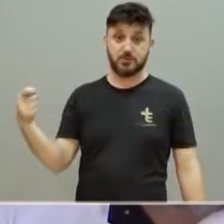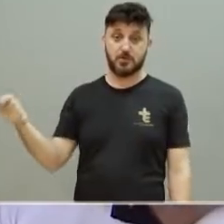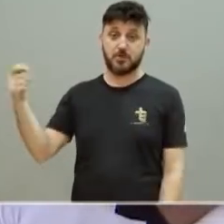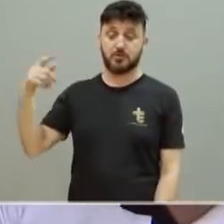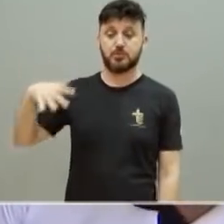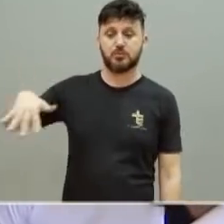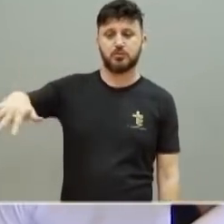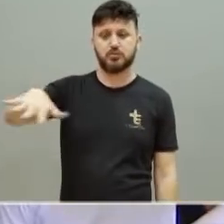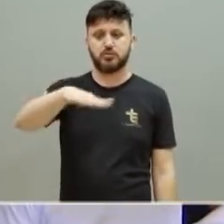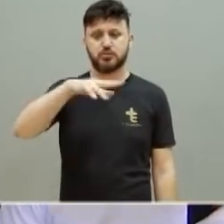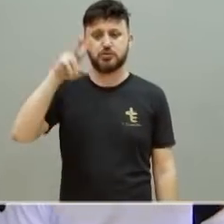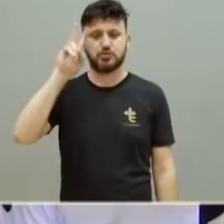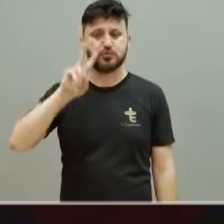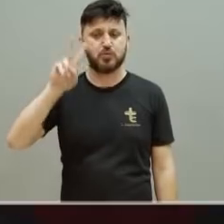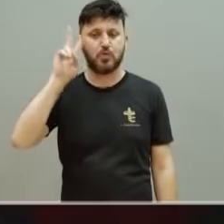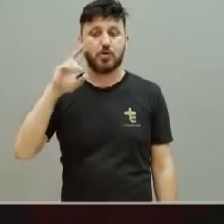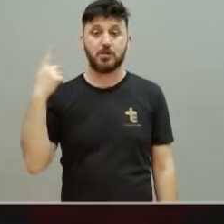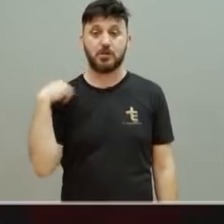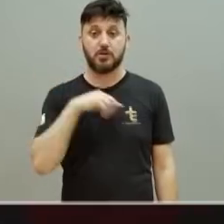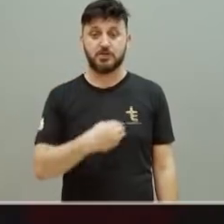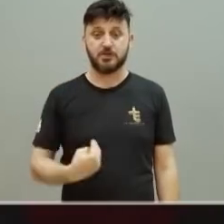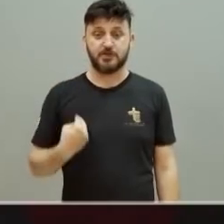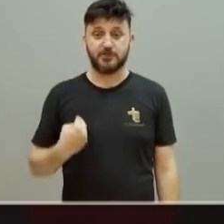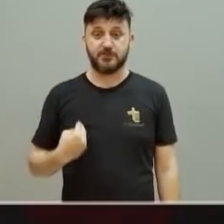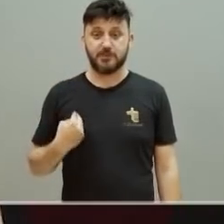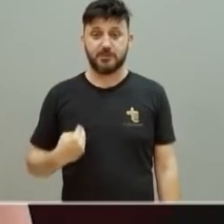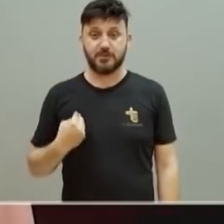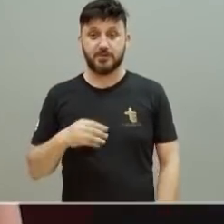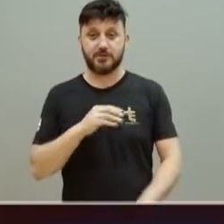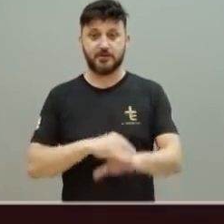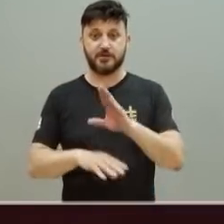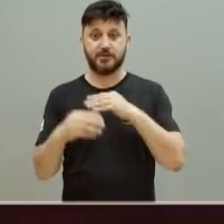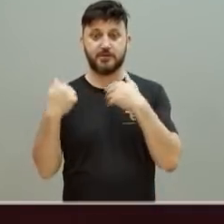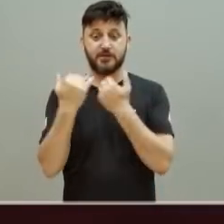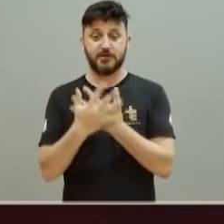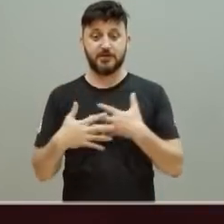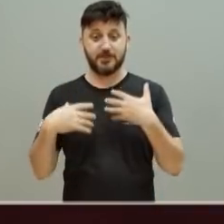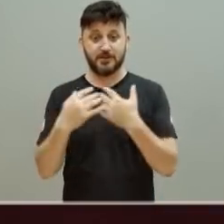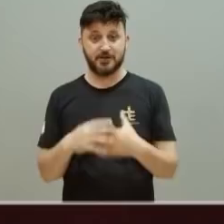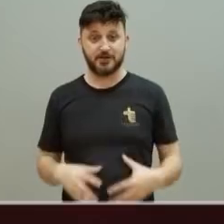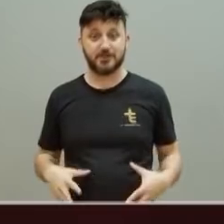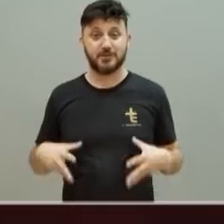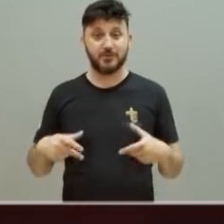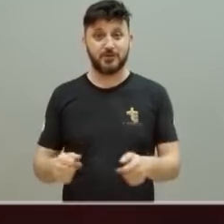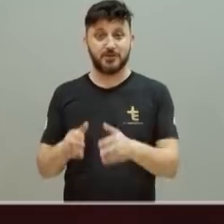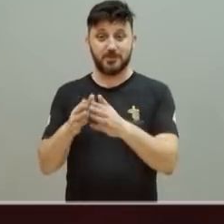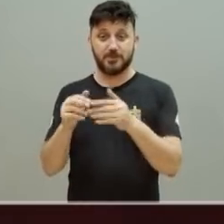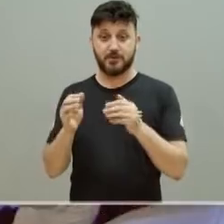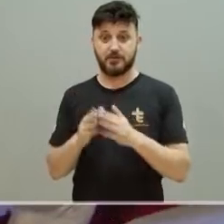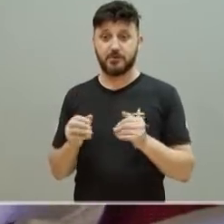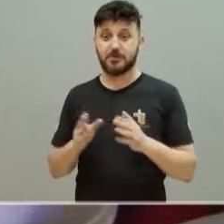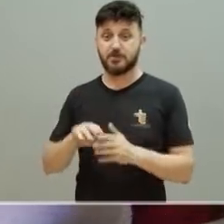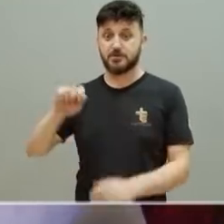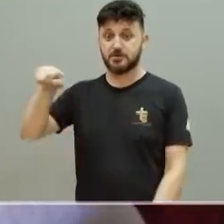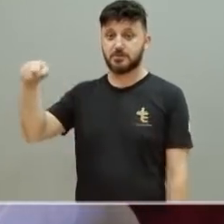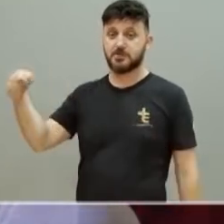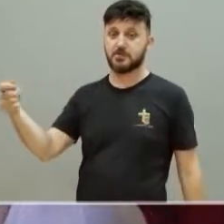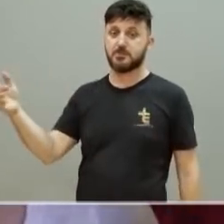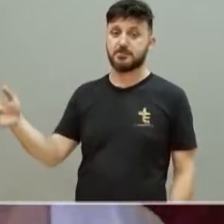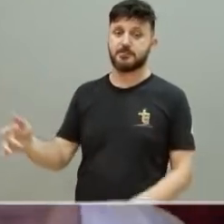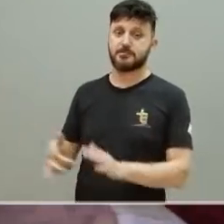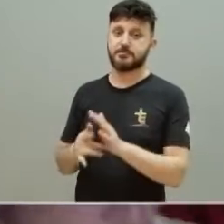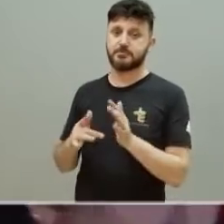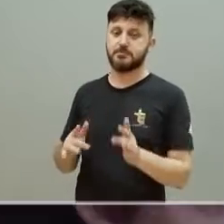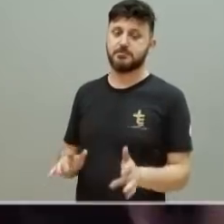nossa história, sobre a nossa vida. Vamos cantar, invocando o nome do Senhor.